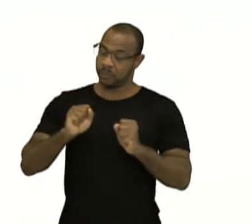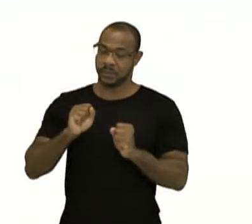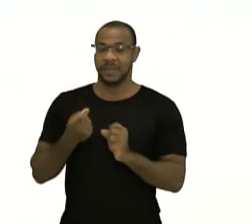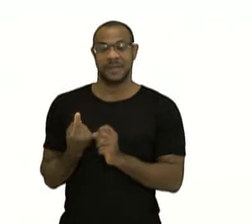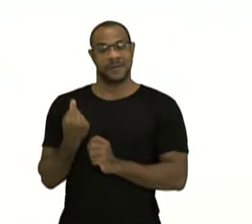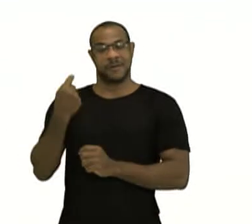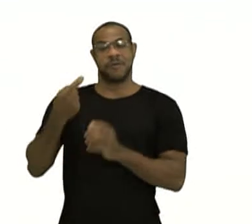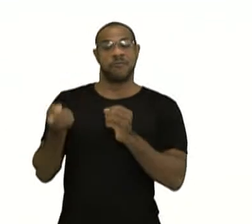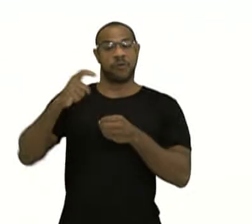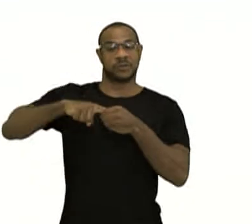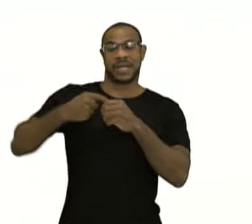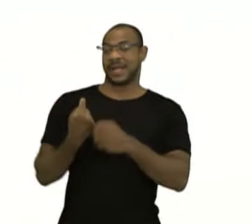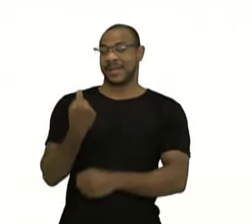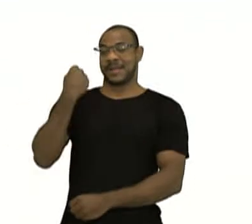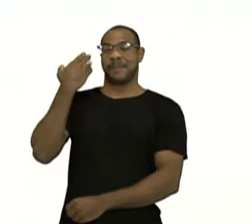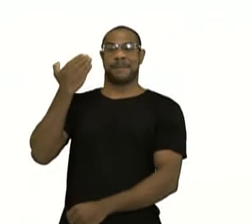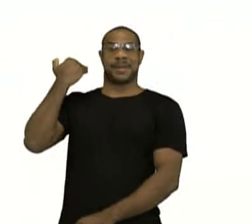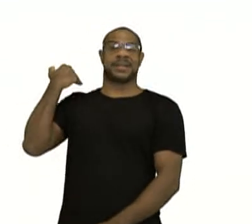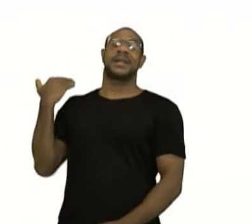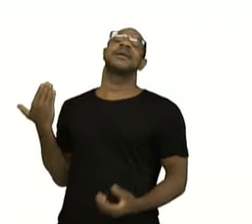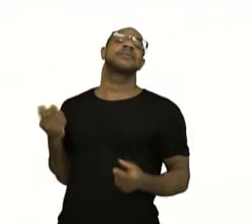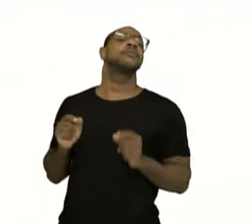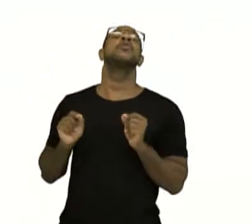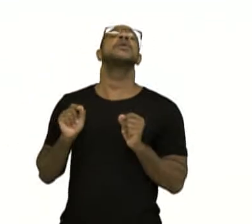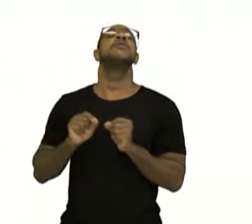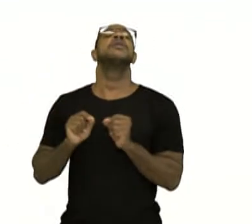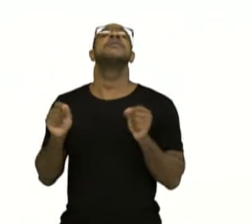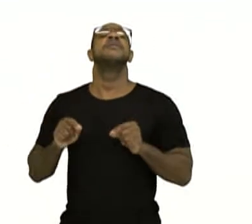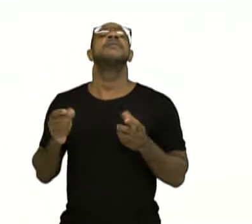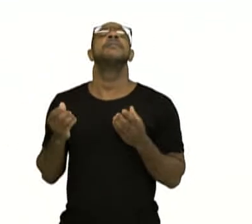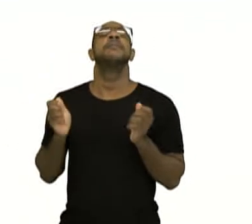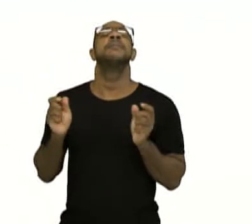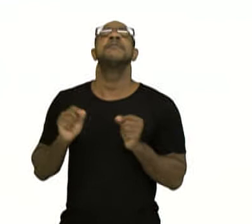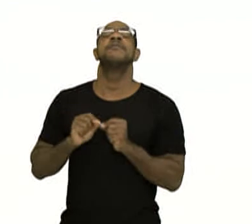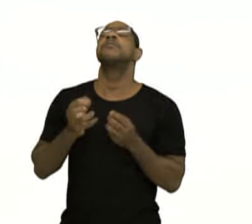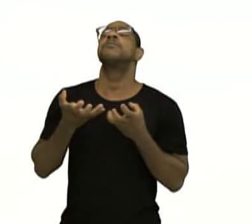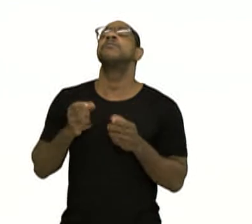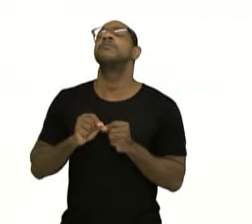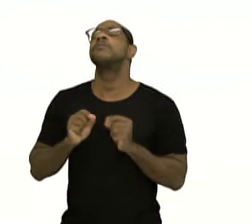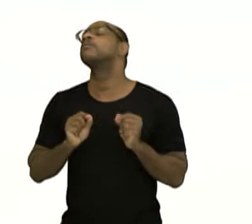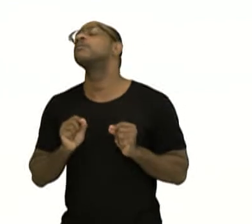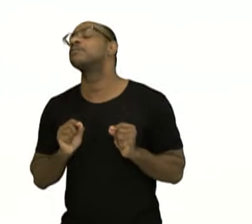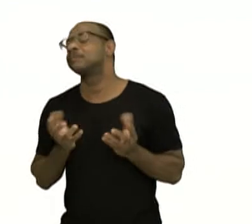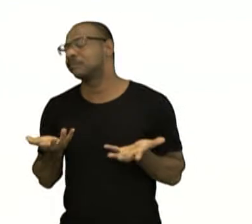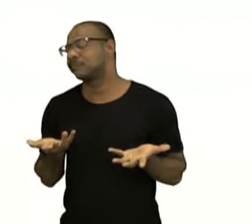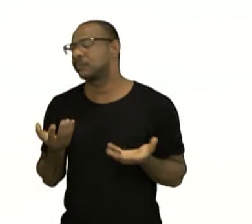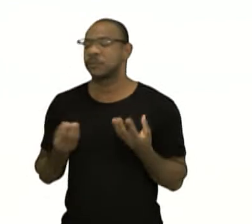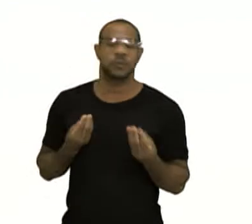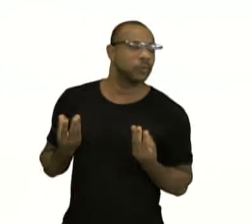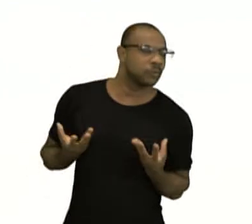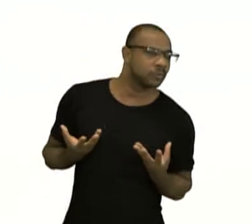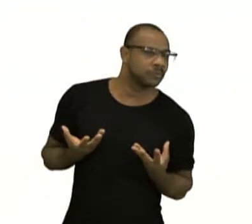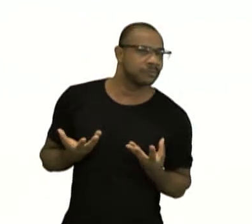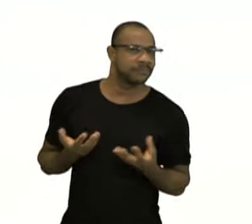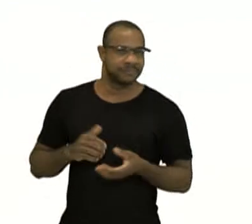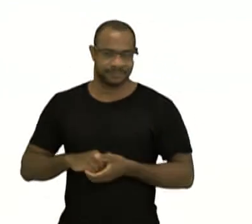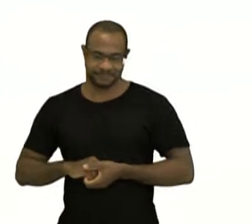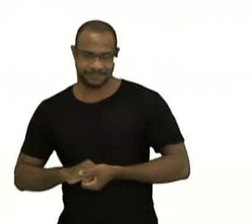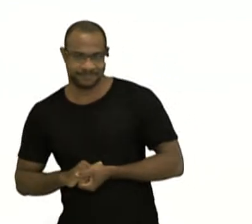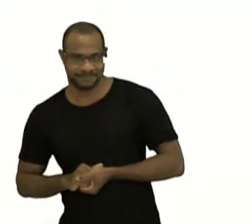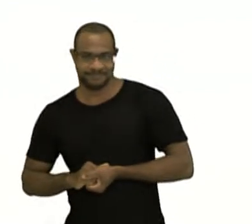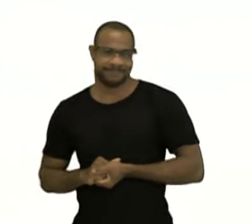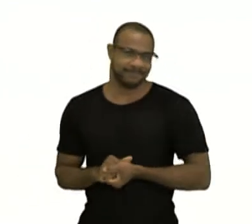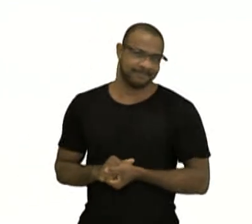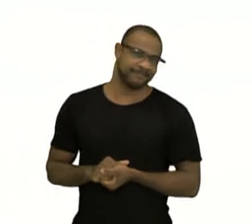un juez tan sabio que no sentencia de inmediato, pero al final de la razón a quien la